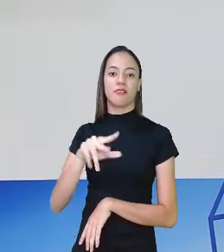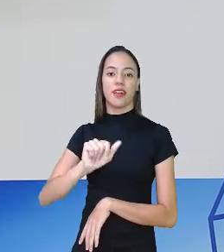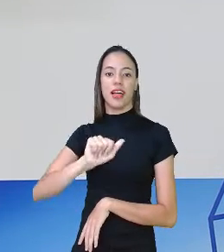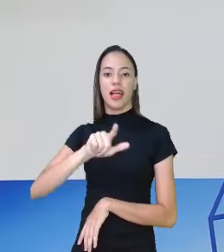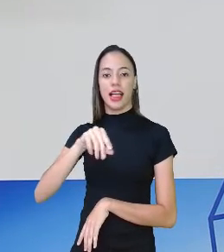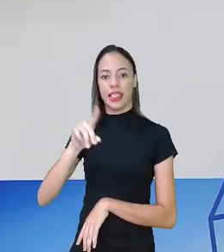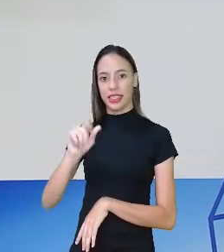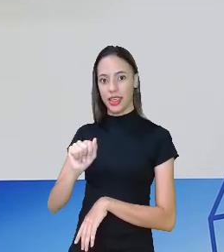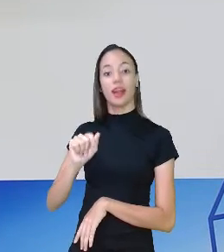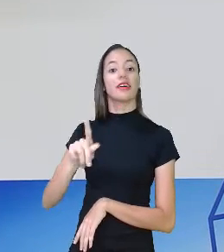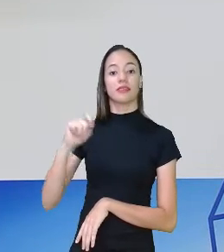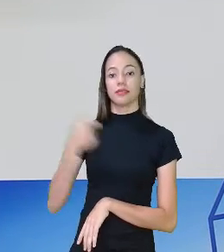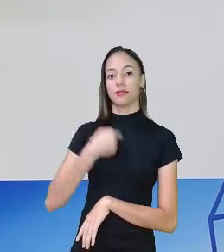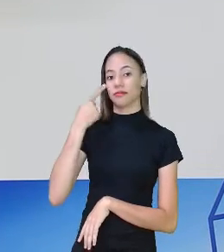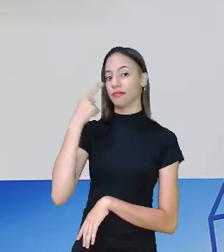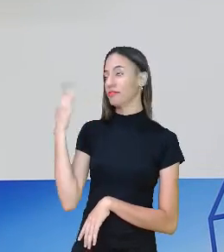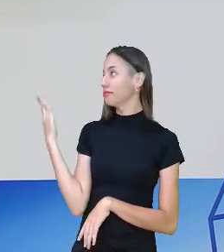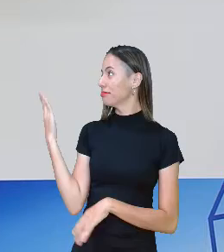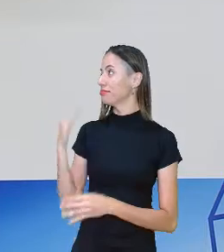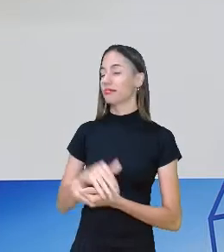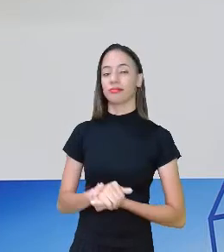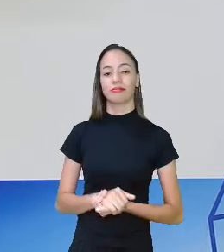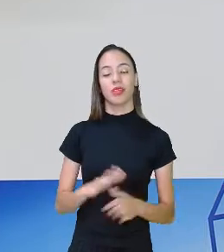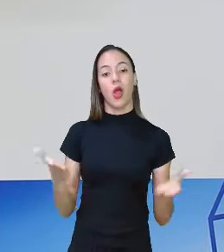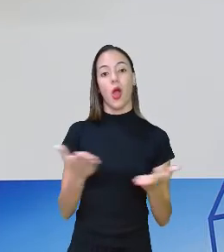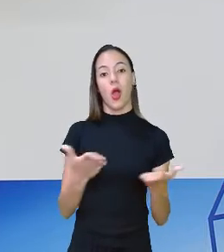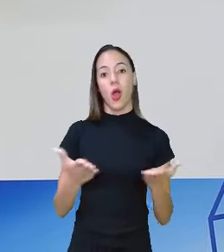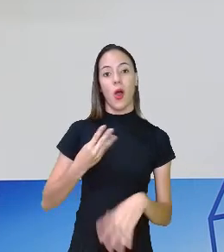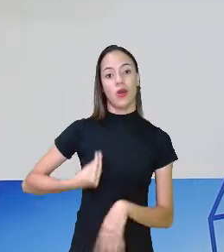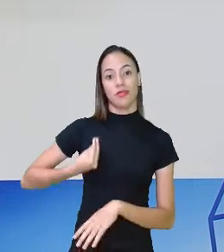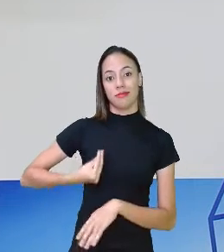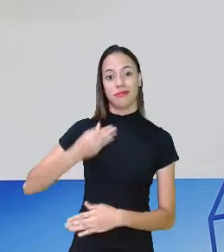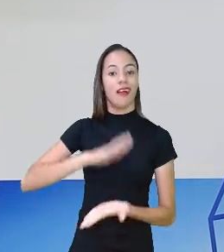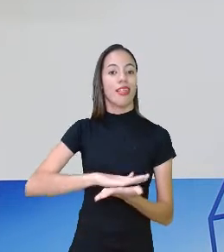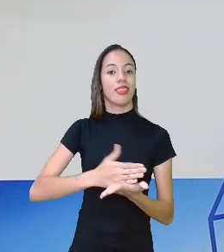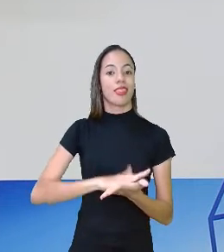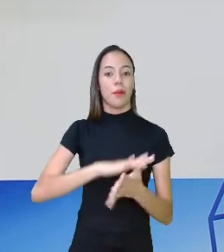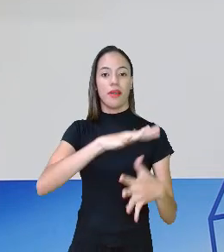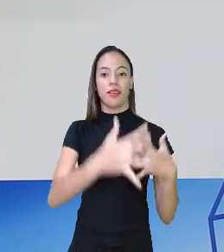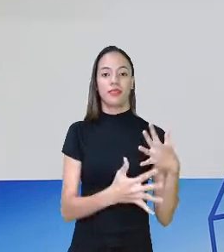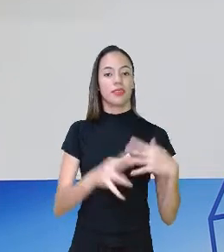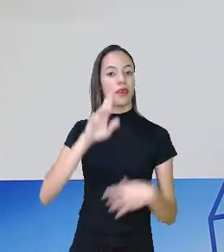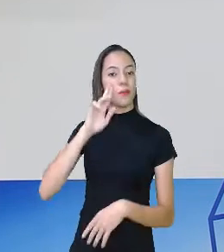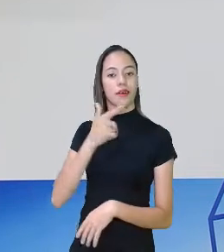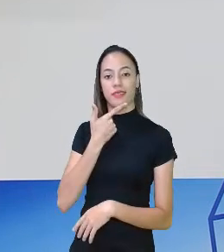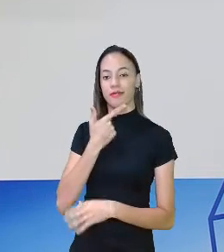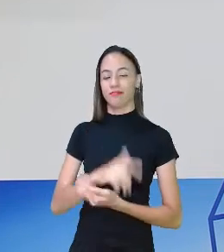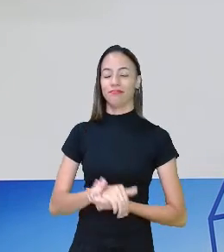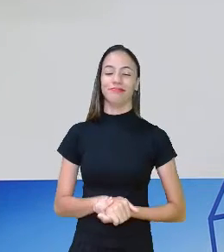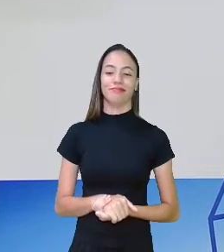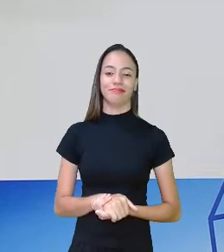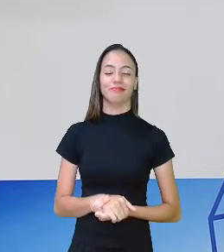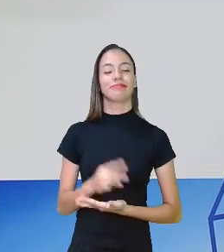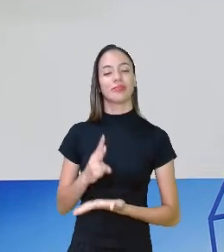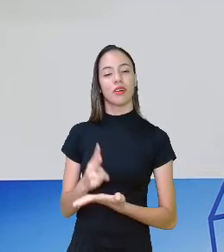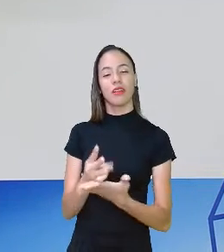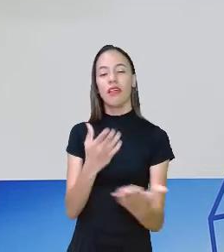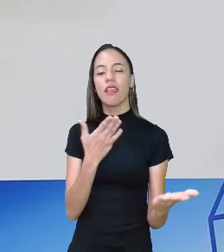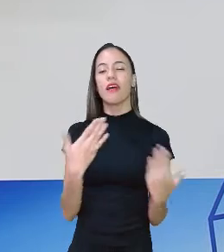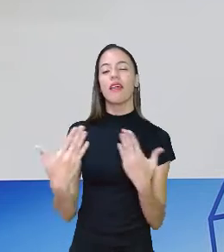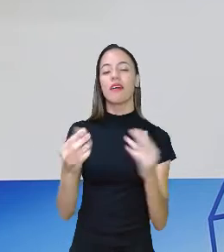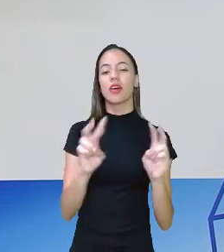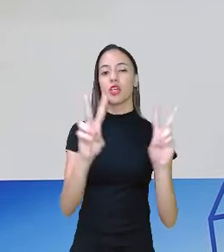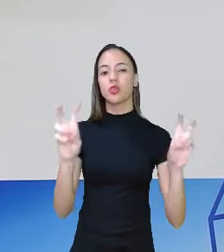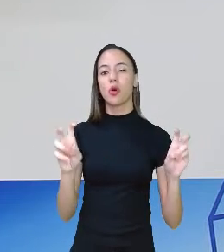e este é o meu sinal. Hoje estamos com a intérprete de Libras Raquel. Então, vamos continuar com a nossa conversa